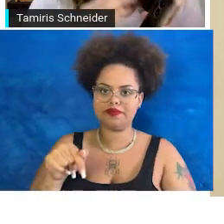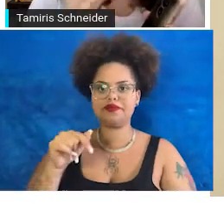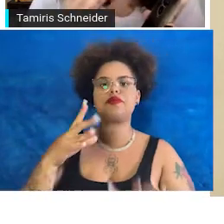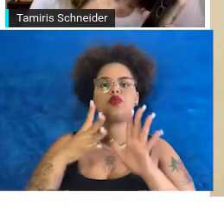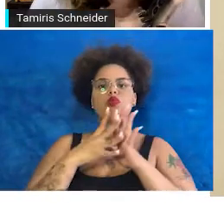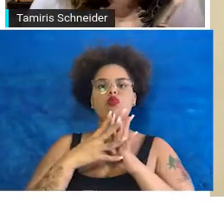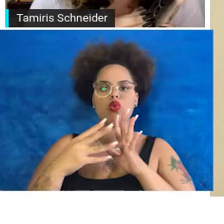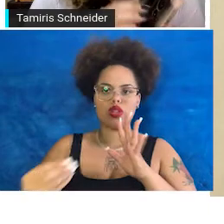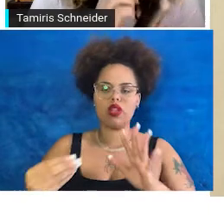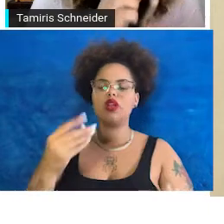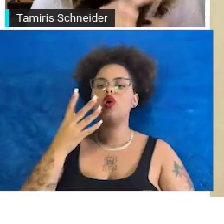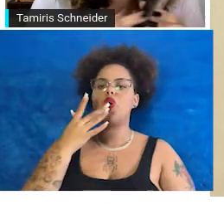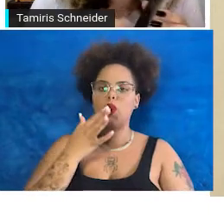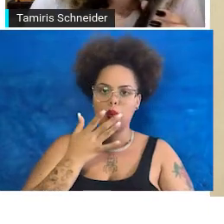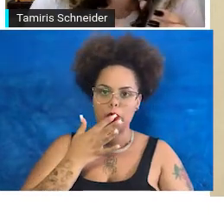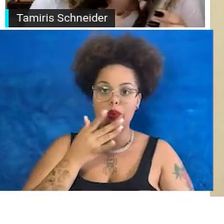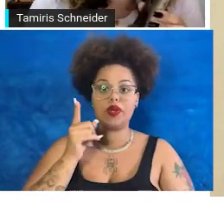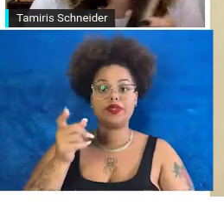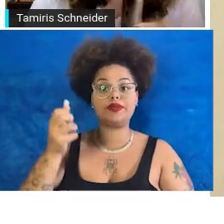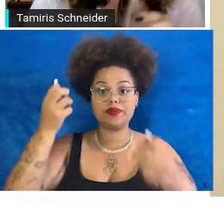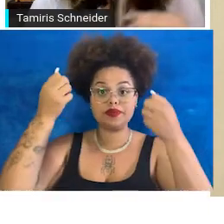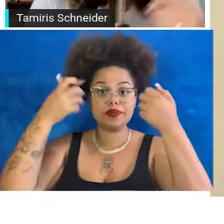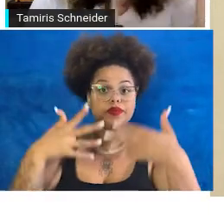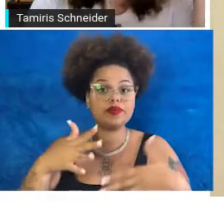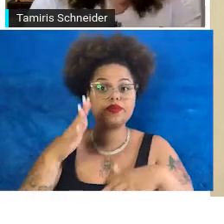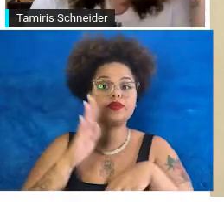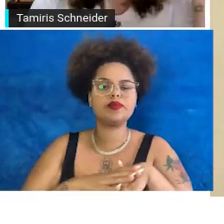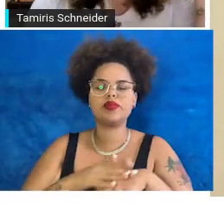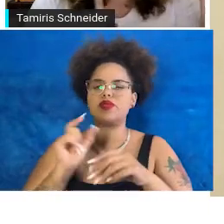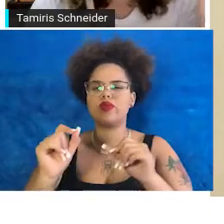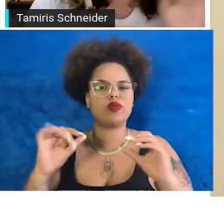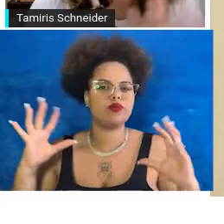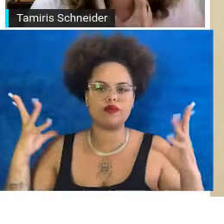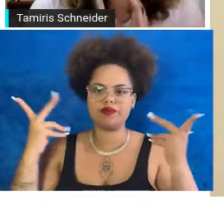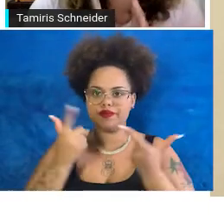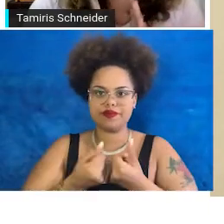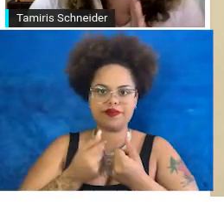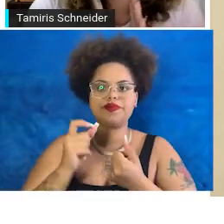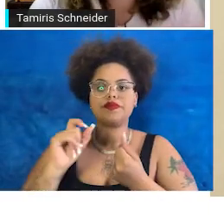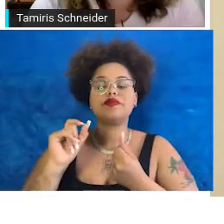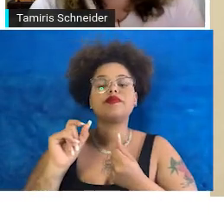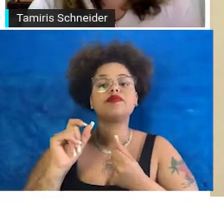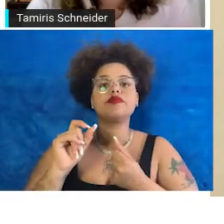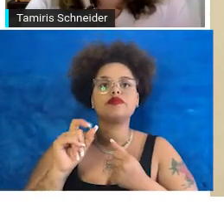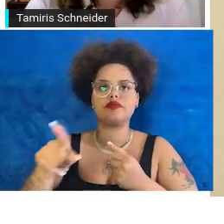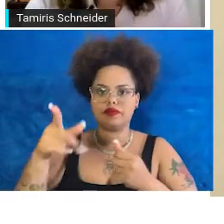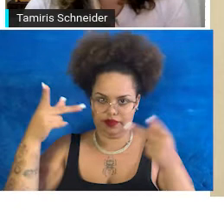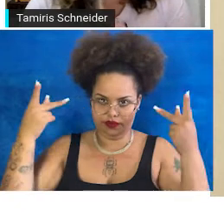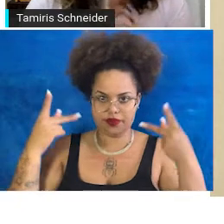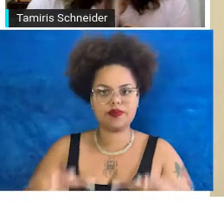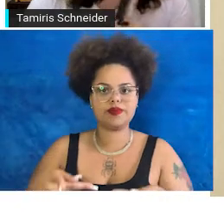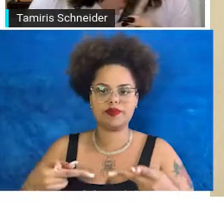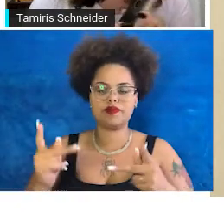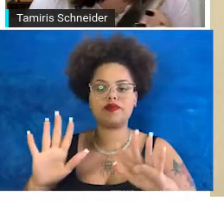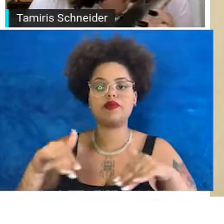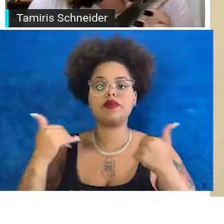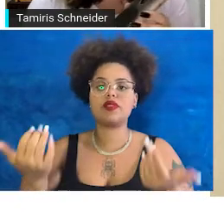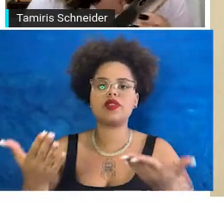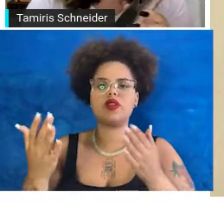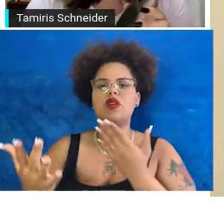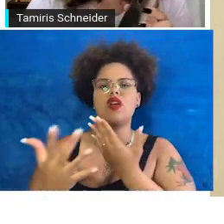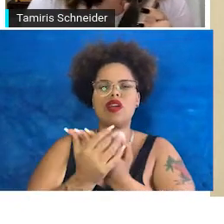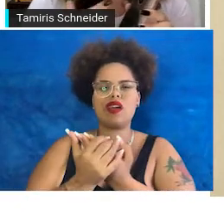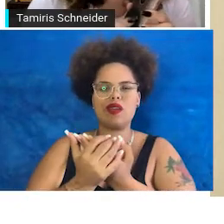nele, no modelo, na cor. Ele conta a história mais do que todo o resto de quem é aquele personagem. Então, a capinha